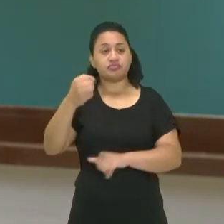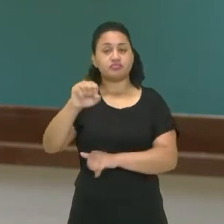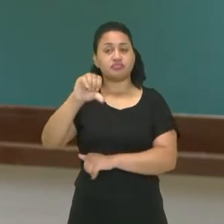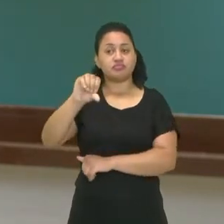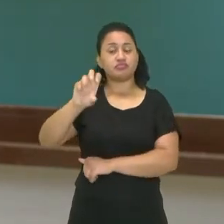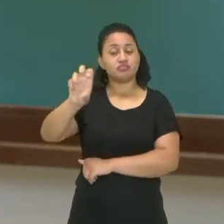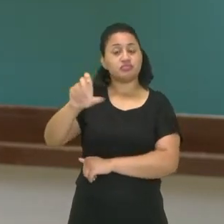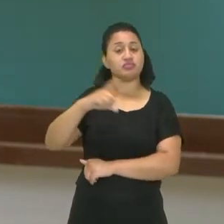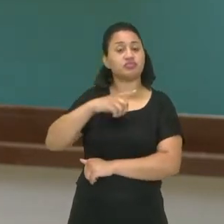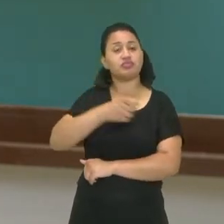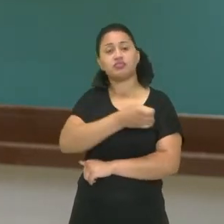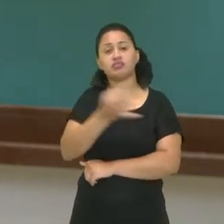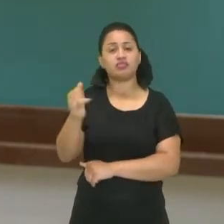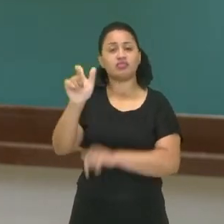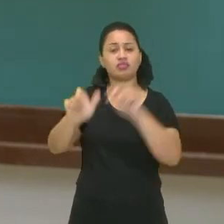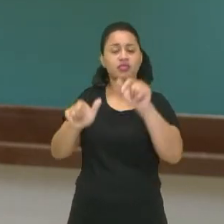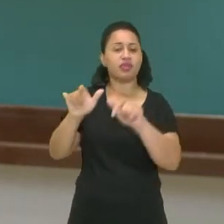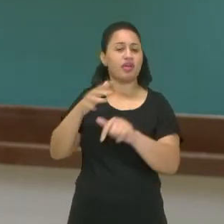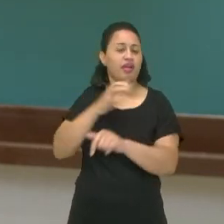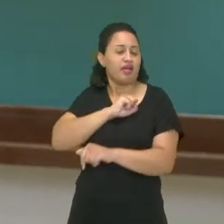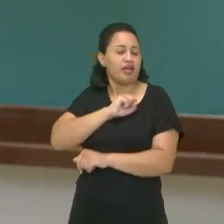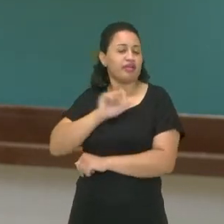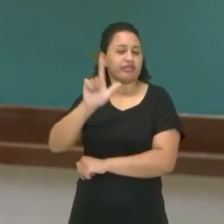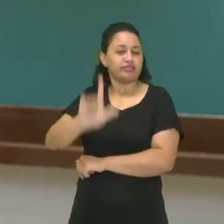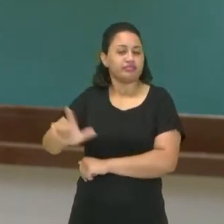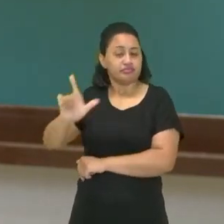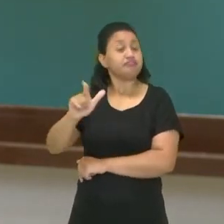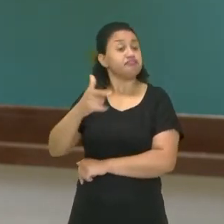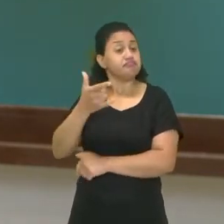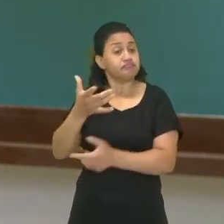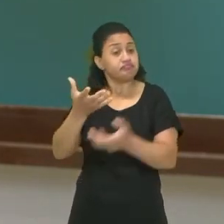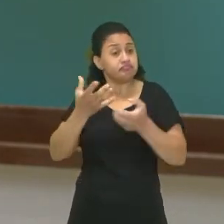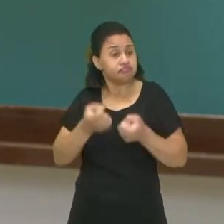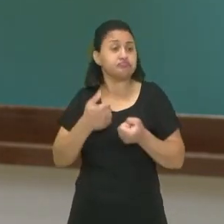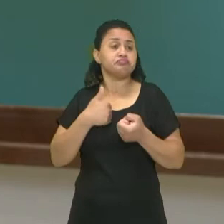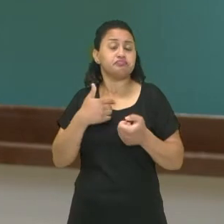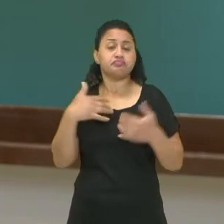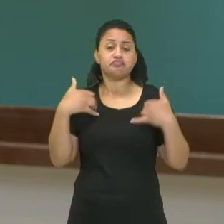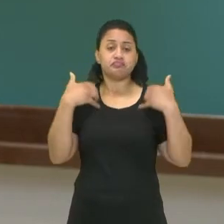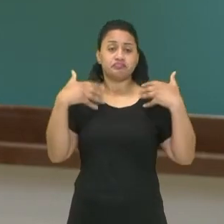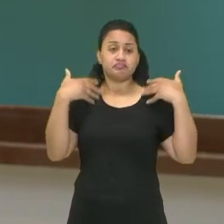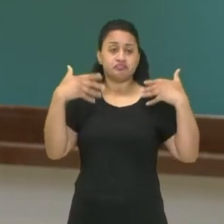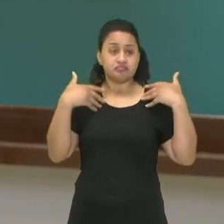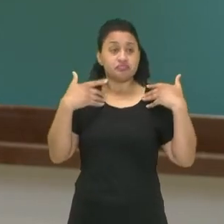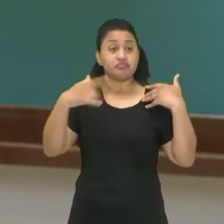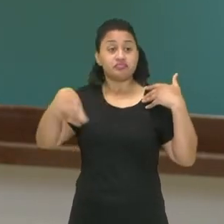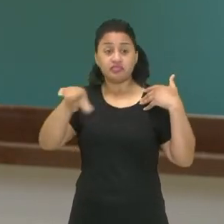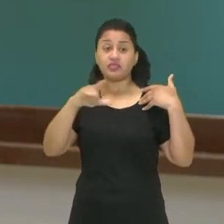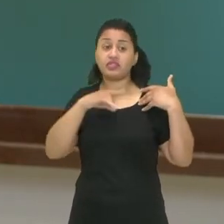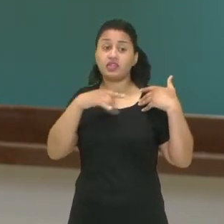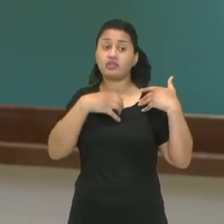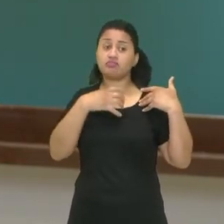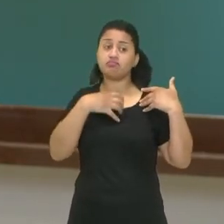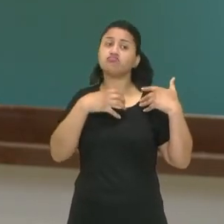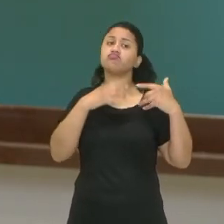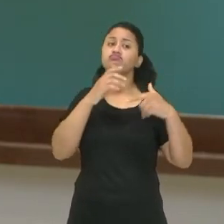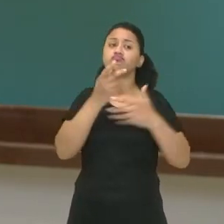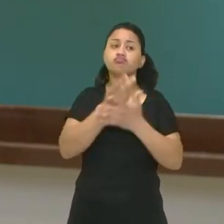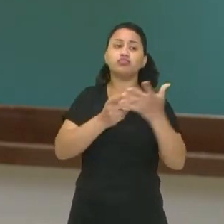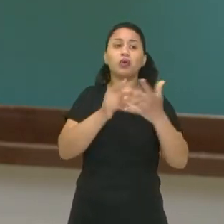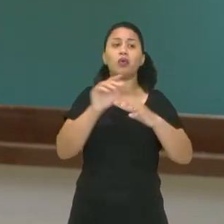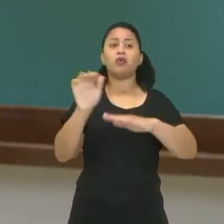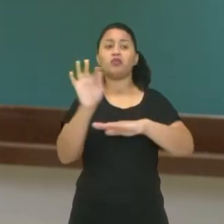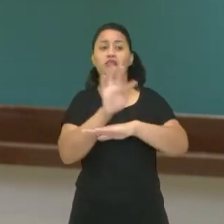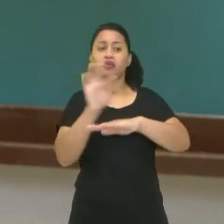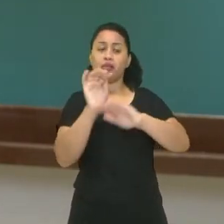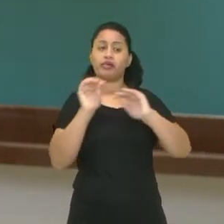pelos literatos da época. Tendo sua poética alcançado o mais alto grau de perfeição formal, ideal